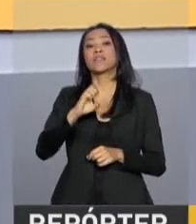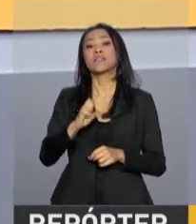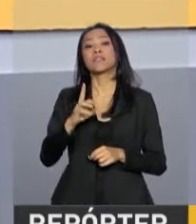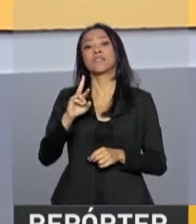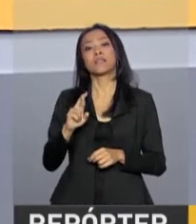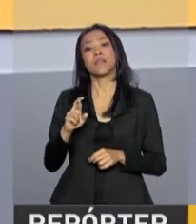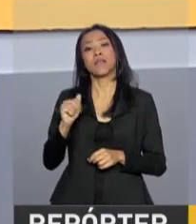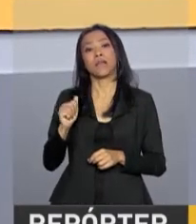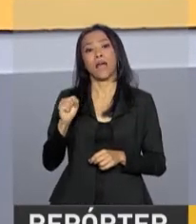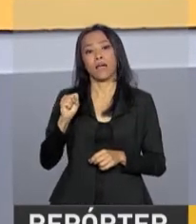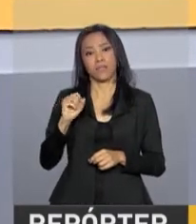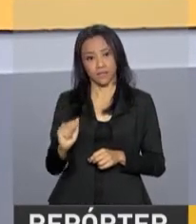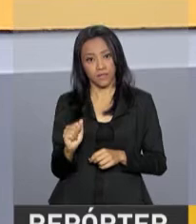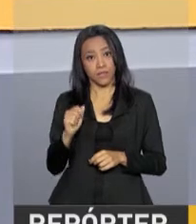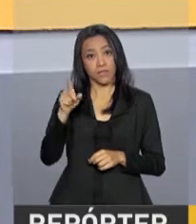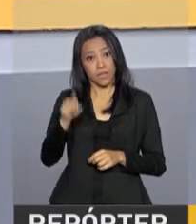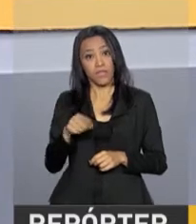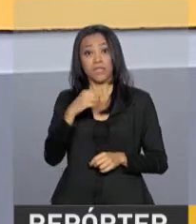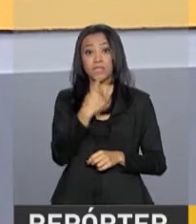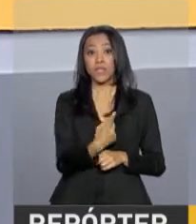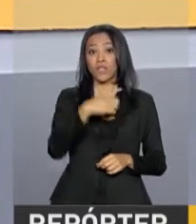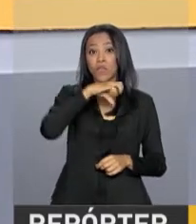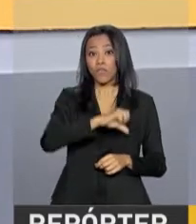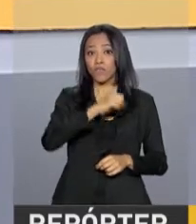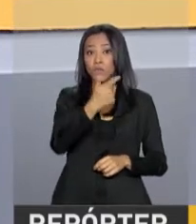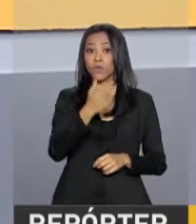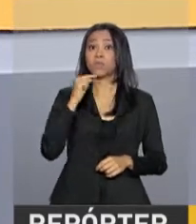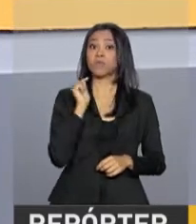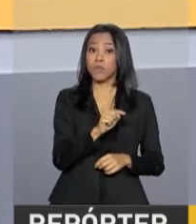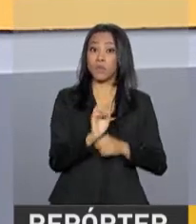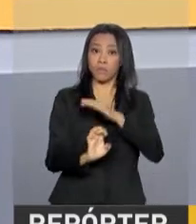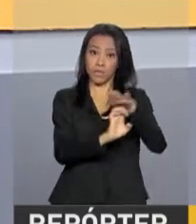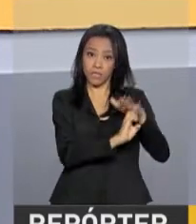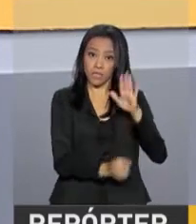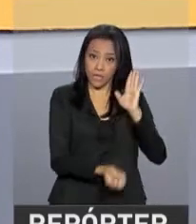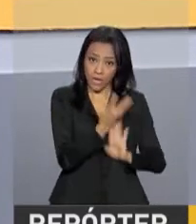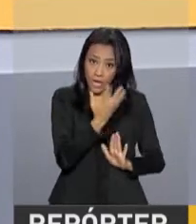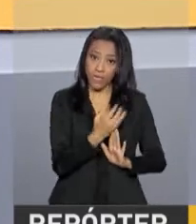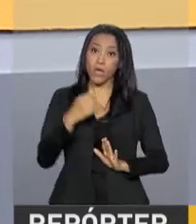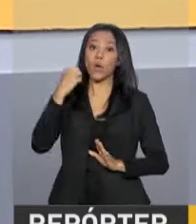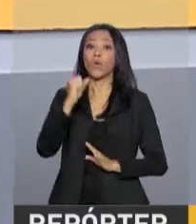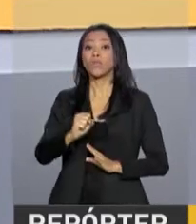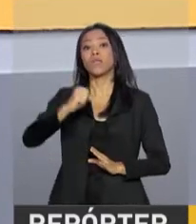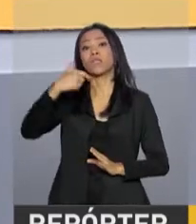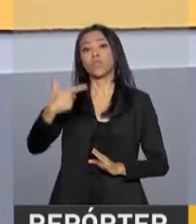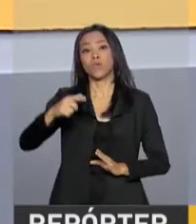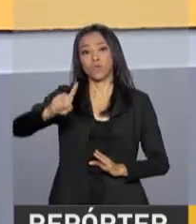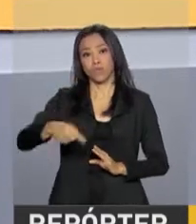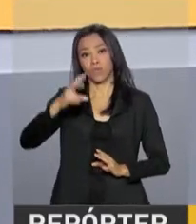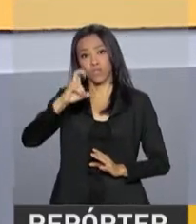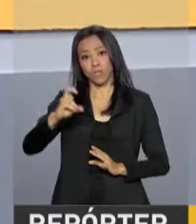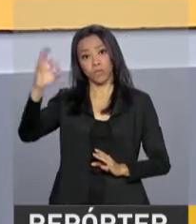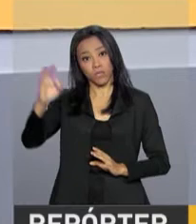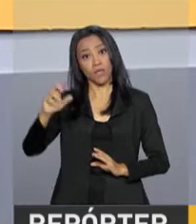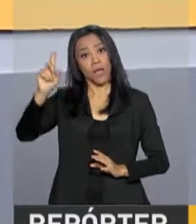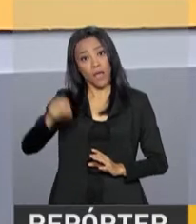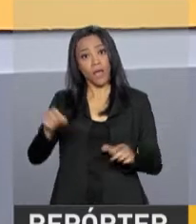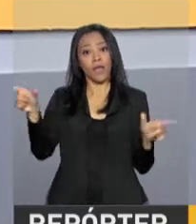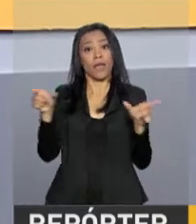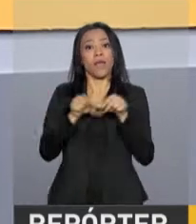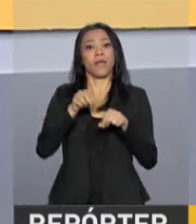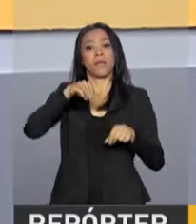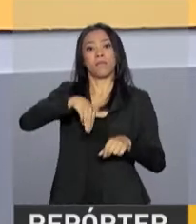quase 192 mil empresas criadas em fevereiro deste ano, 82,5% são MEI, um total